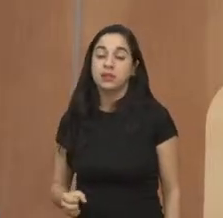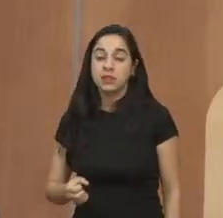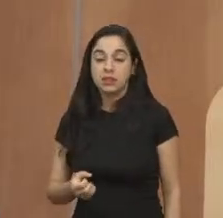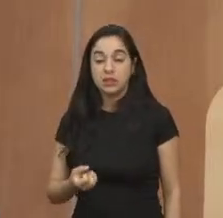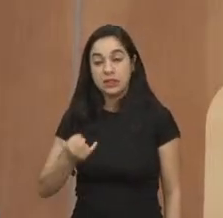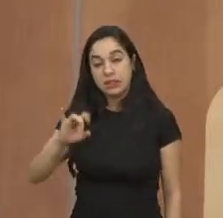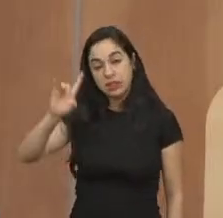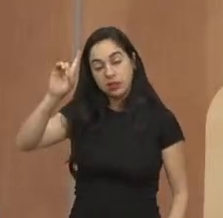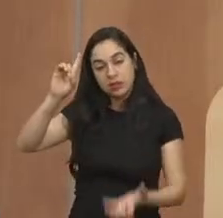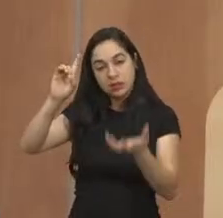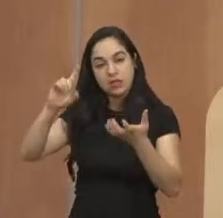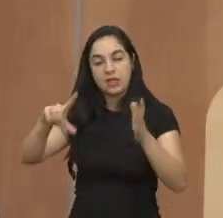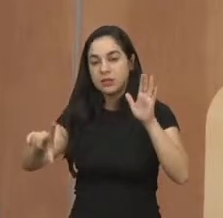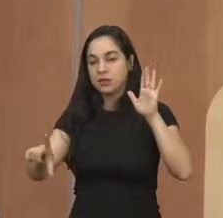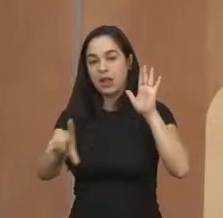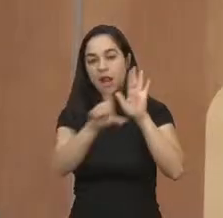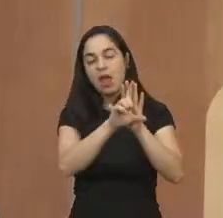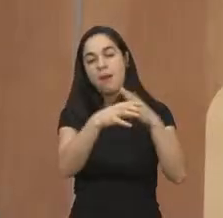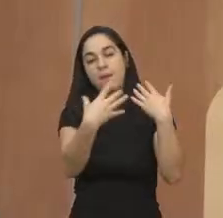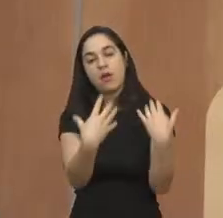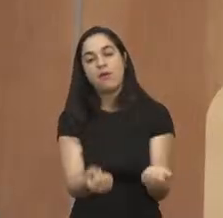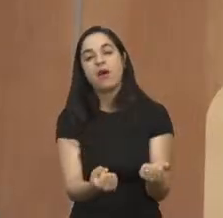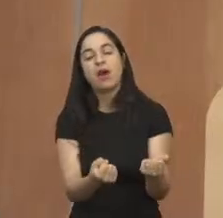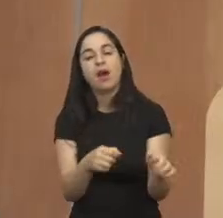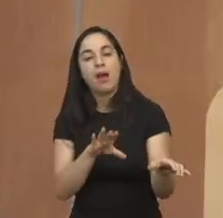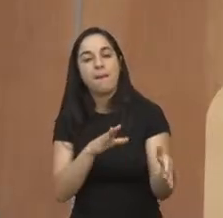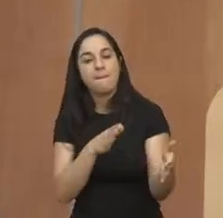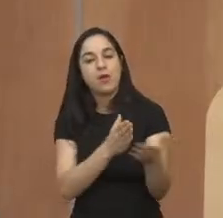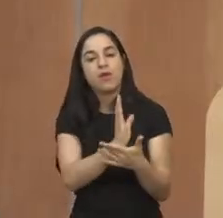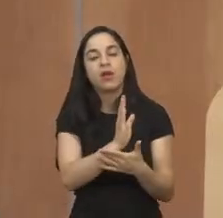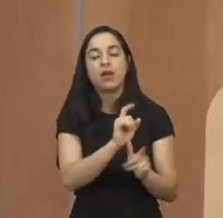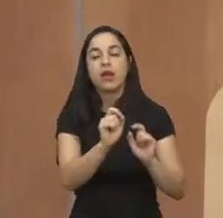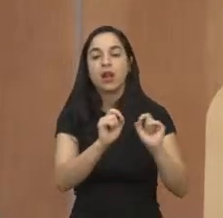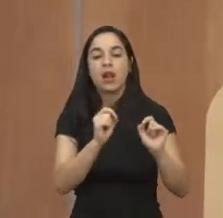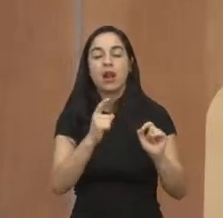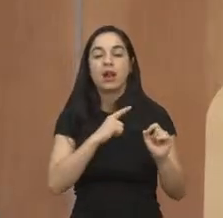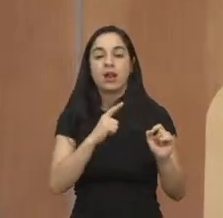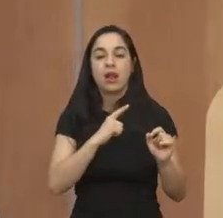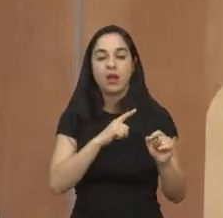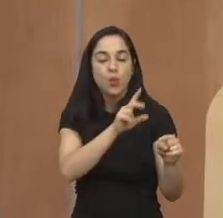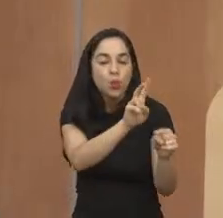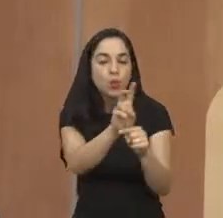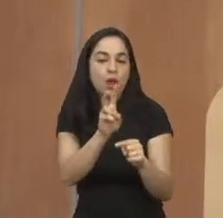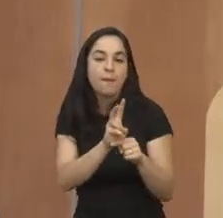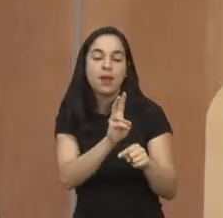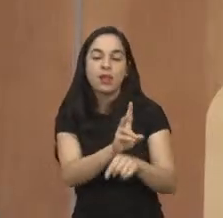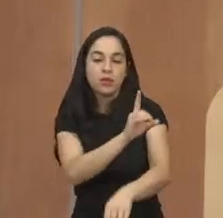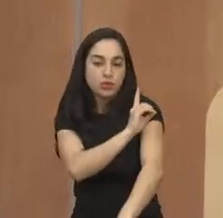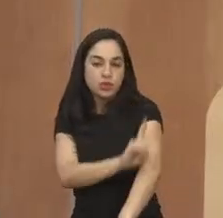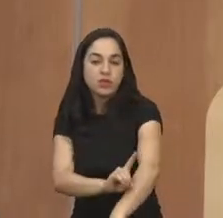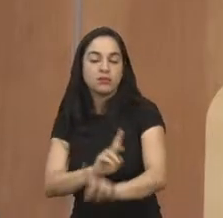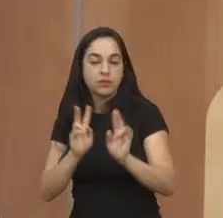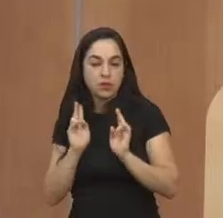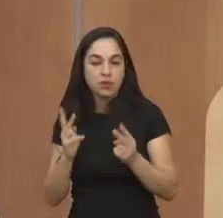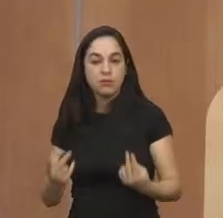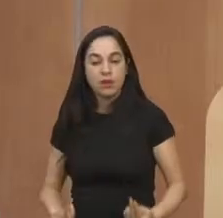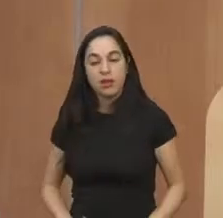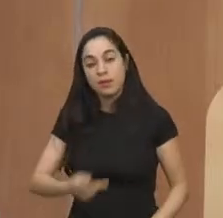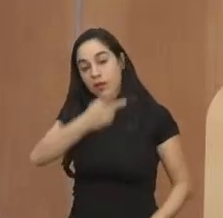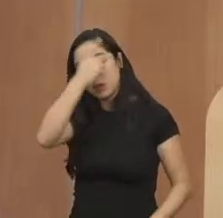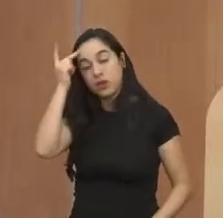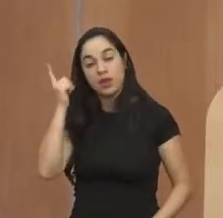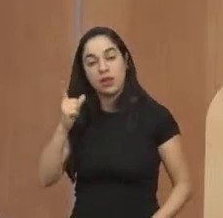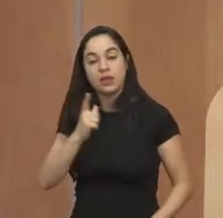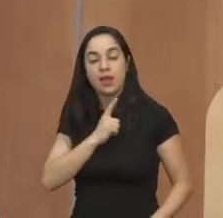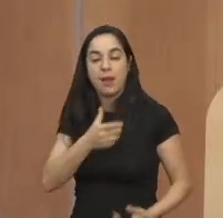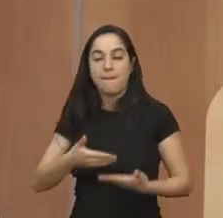os vereadores aí, darmos um tratamento digno e humano para essas famílias que passam por essa perda gestacional, por esse